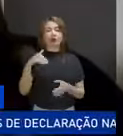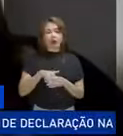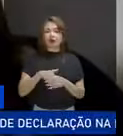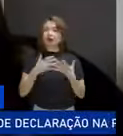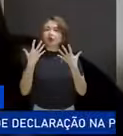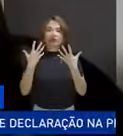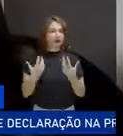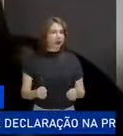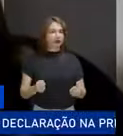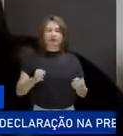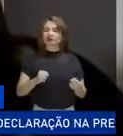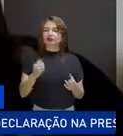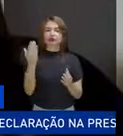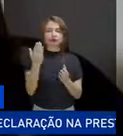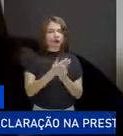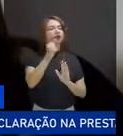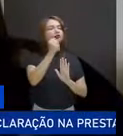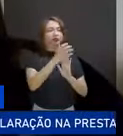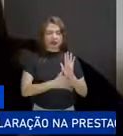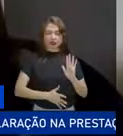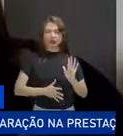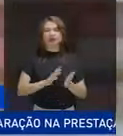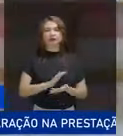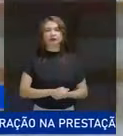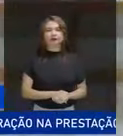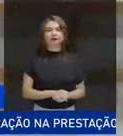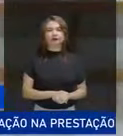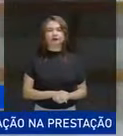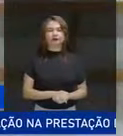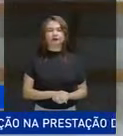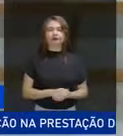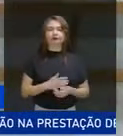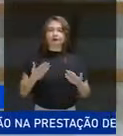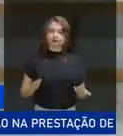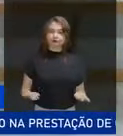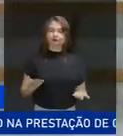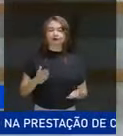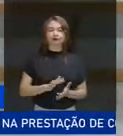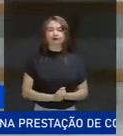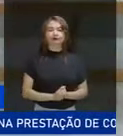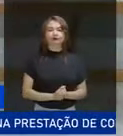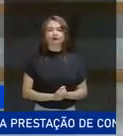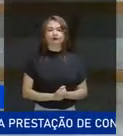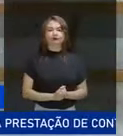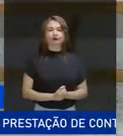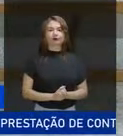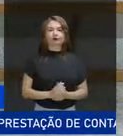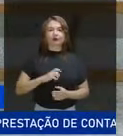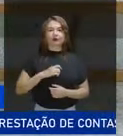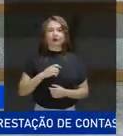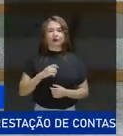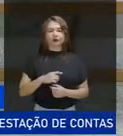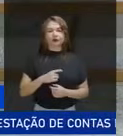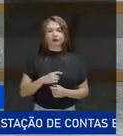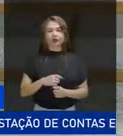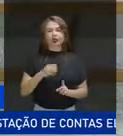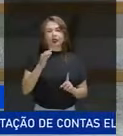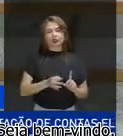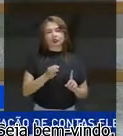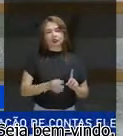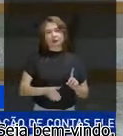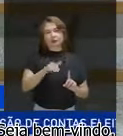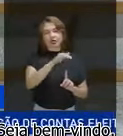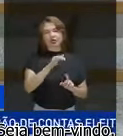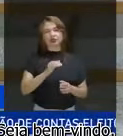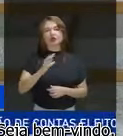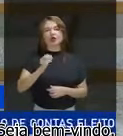pelo não acolhimento dos embargos de declaração. Perfeito. Voto. O voto ao desembargador Carlos Torque. Boa tarde, Foco